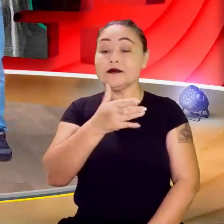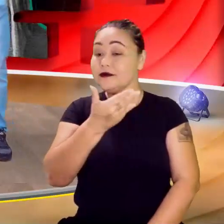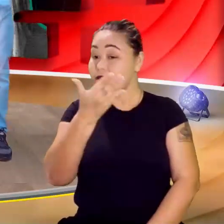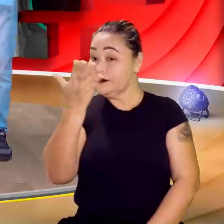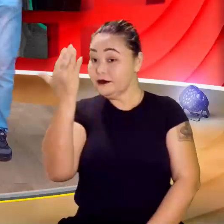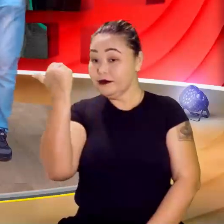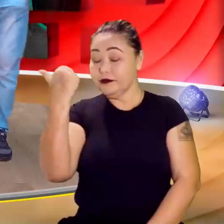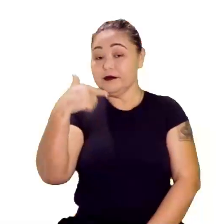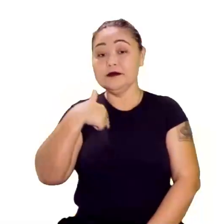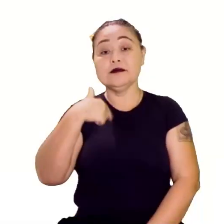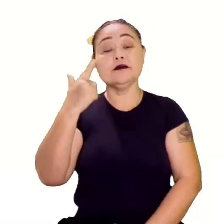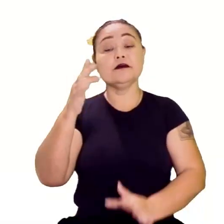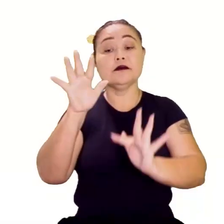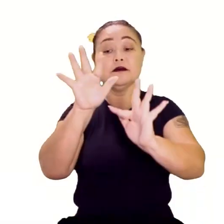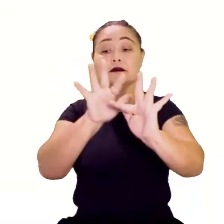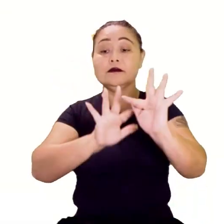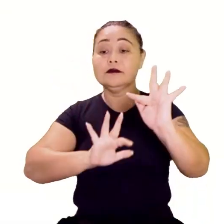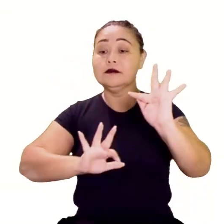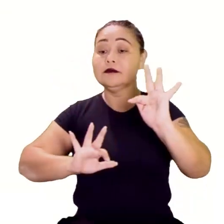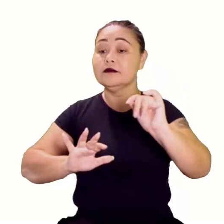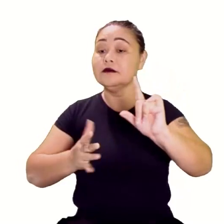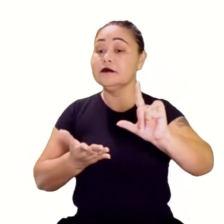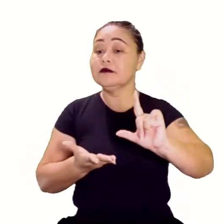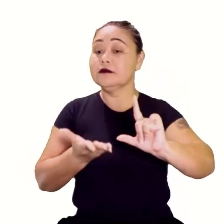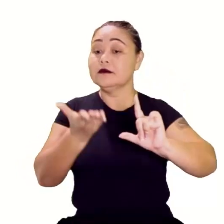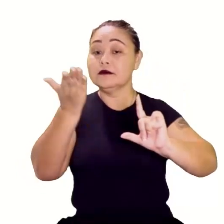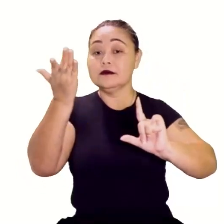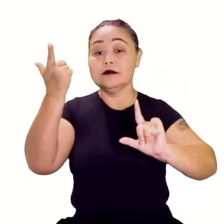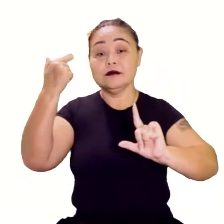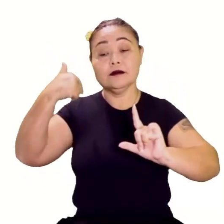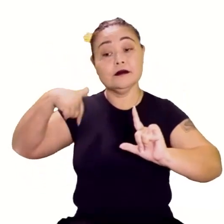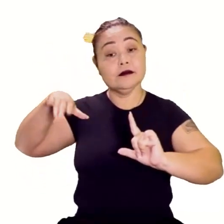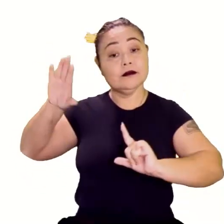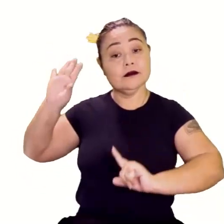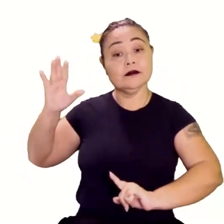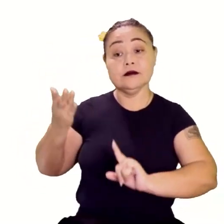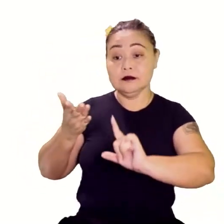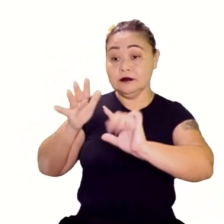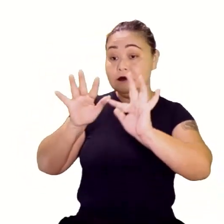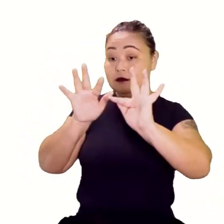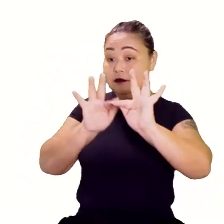Vamos lá então, falando de função logarítmica, acontece dessa forma.